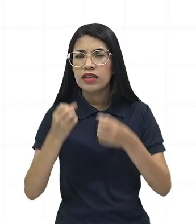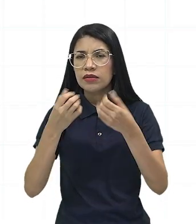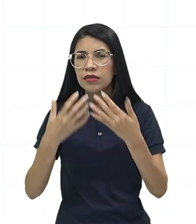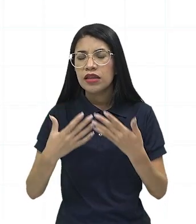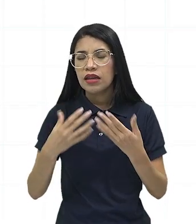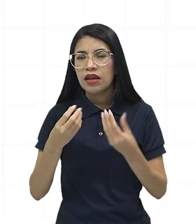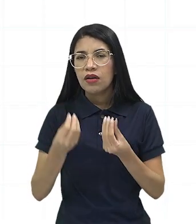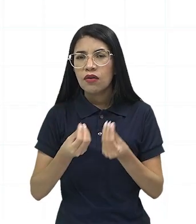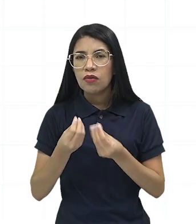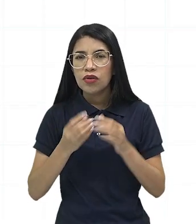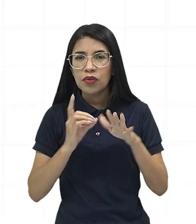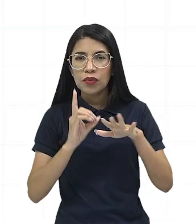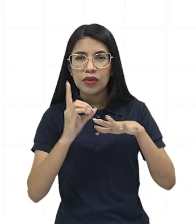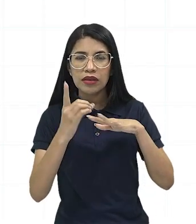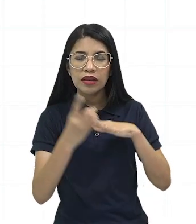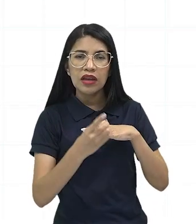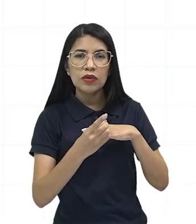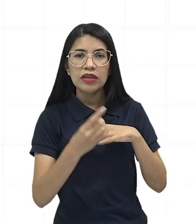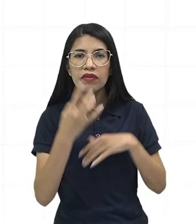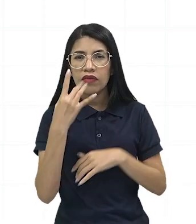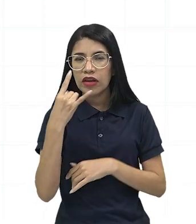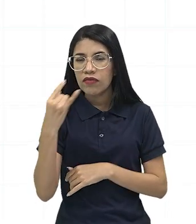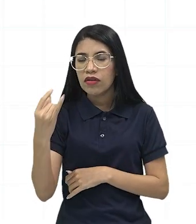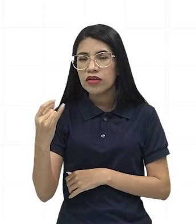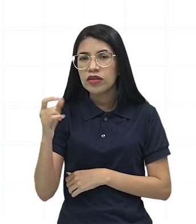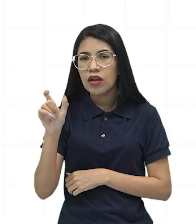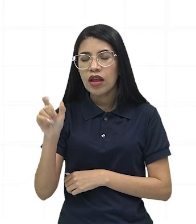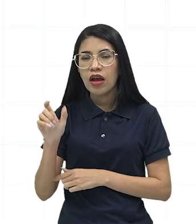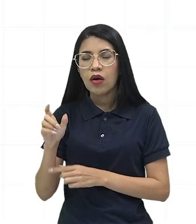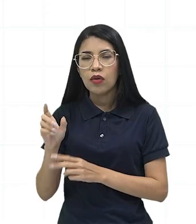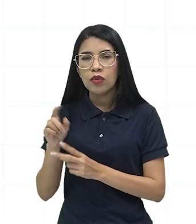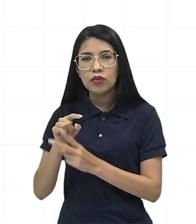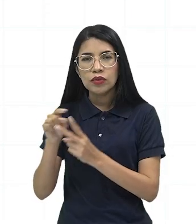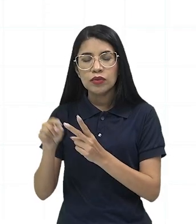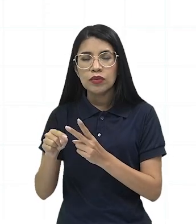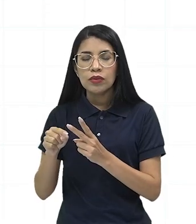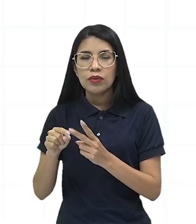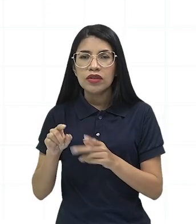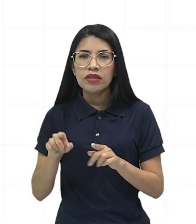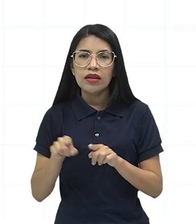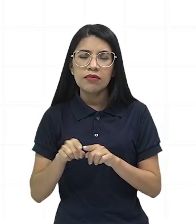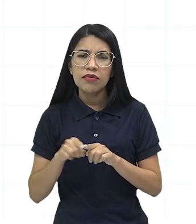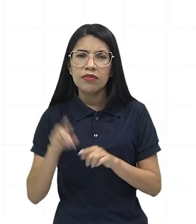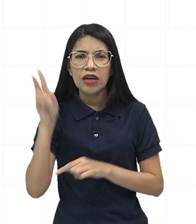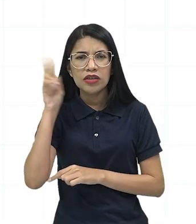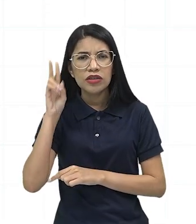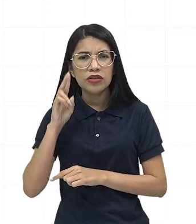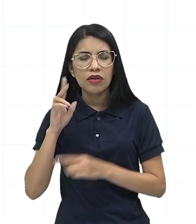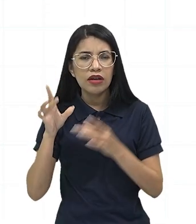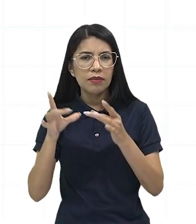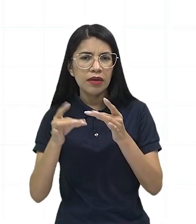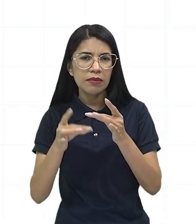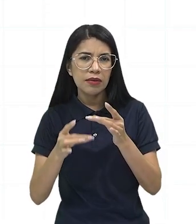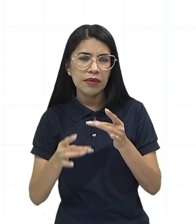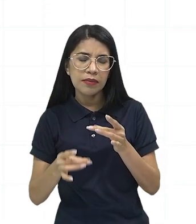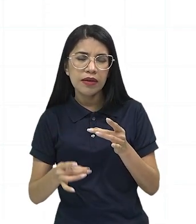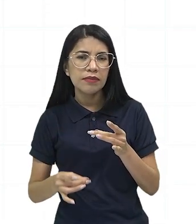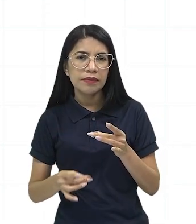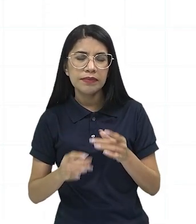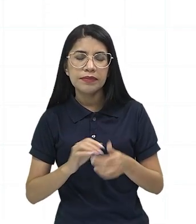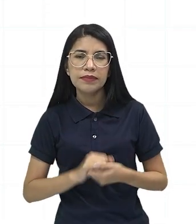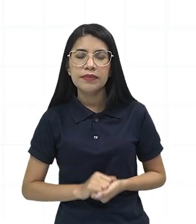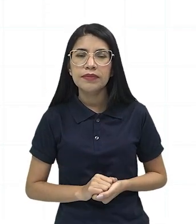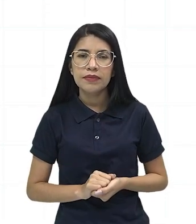deusa tivesse enfeitiçado um casal que fugiu, o rapto de Helena, e daí desencadeia a busca por Helena e uma